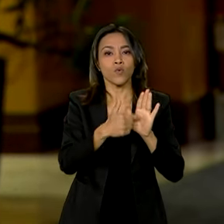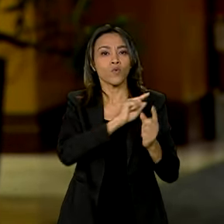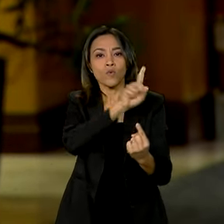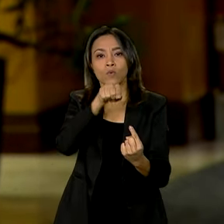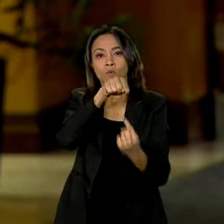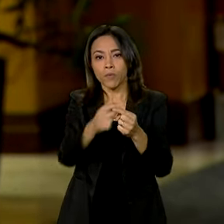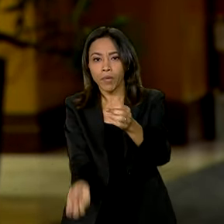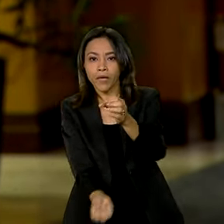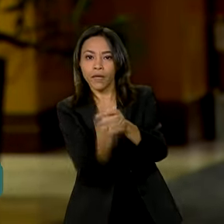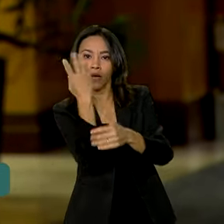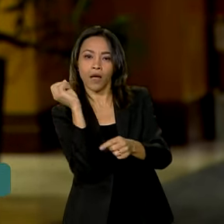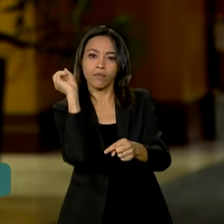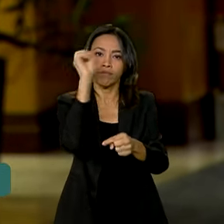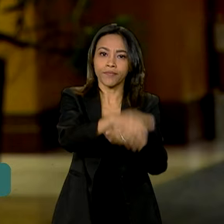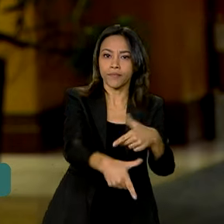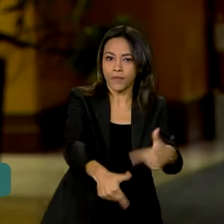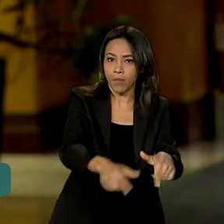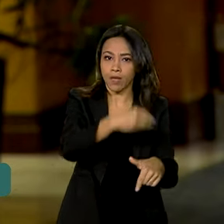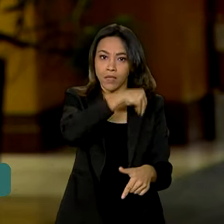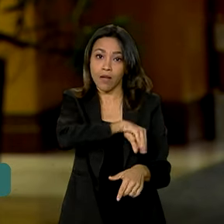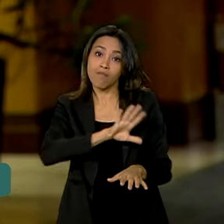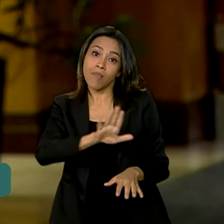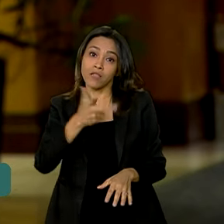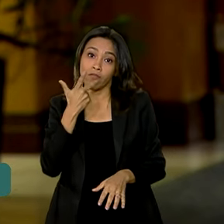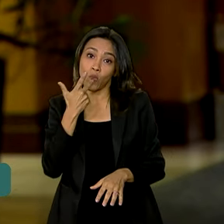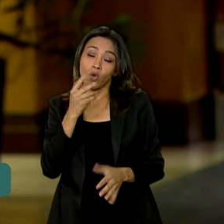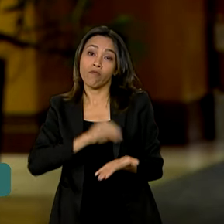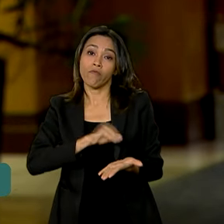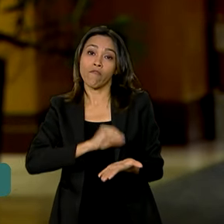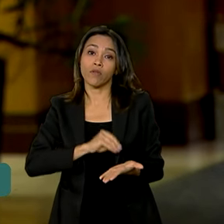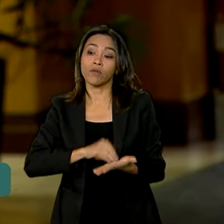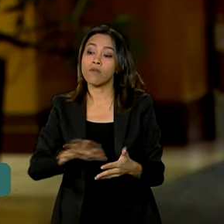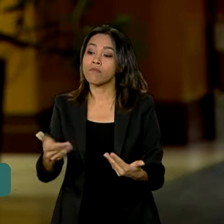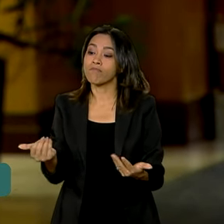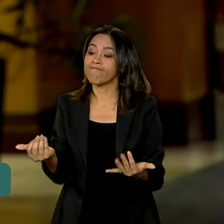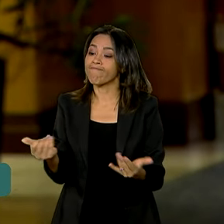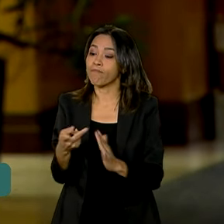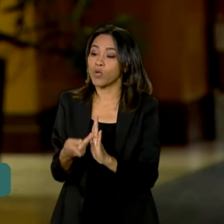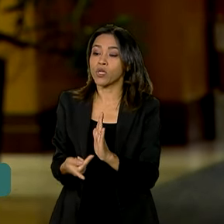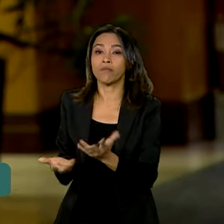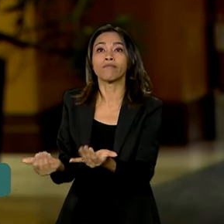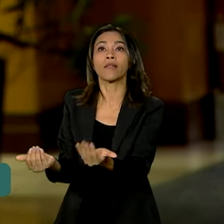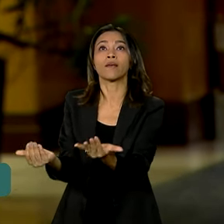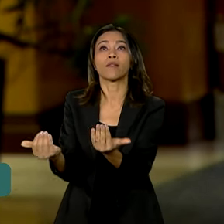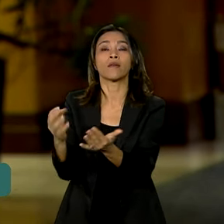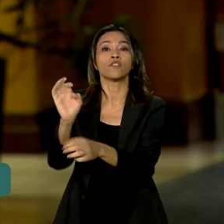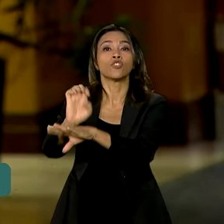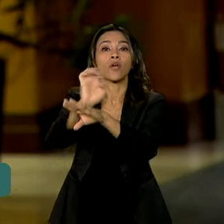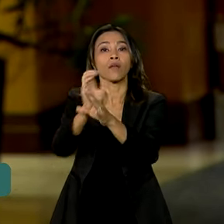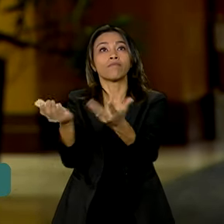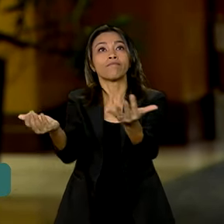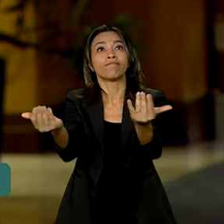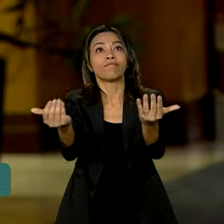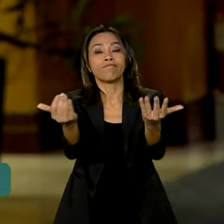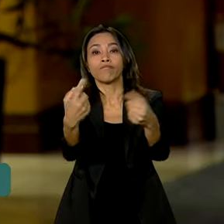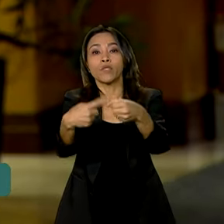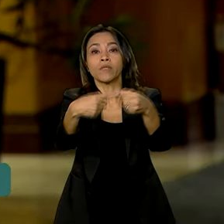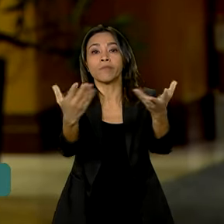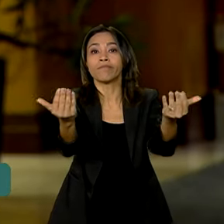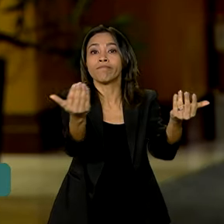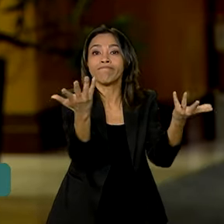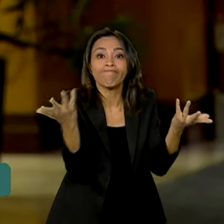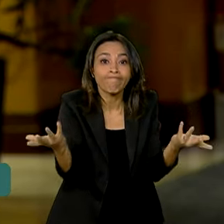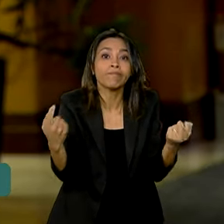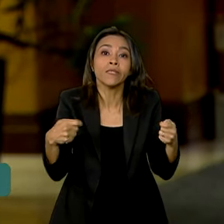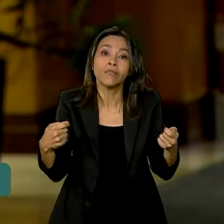renda, mas alertou que faltam projetos que estados e municípios precisam apresentar propostas